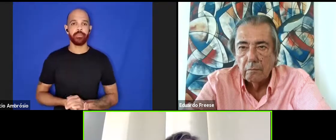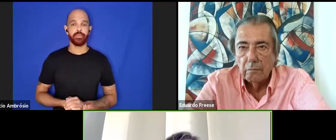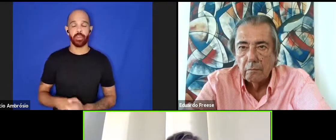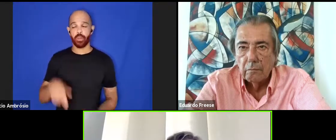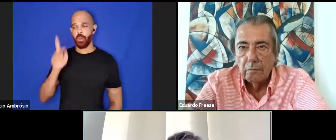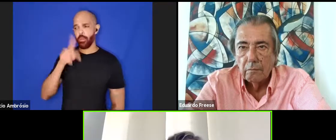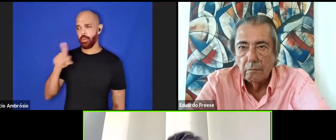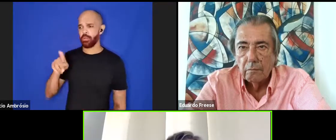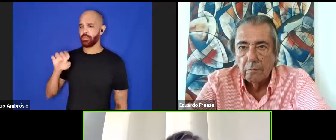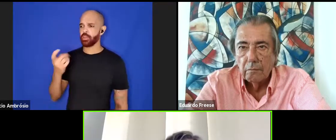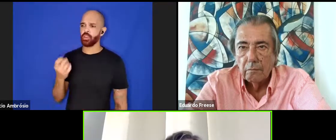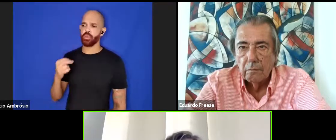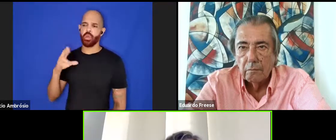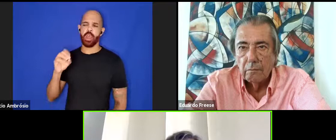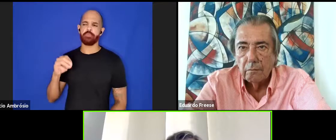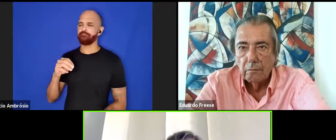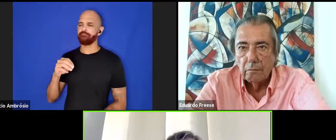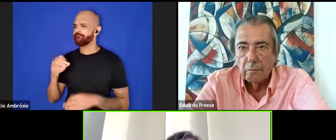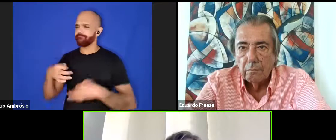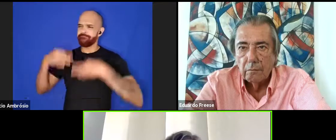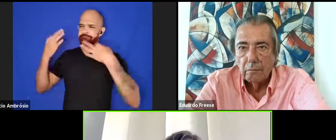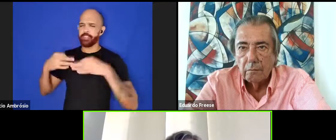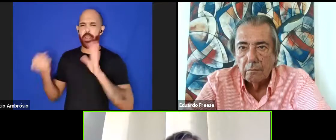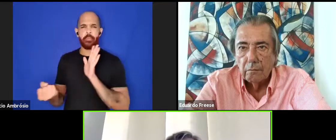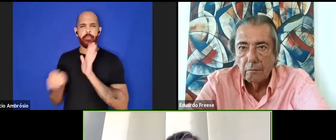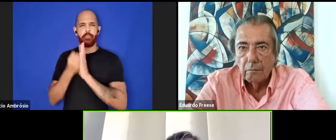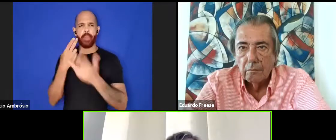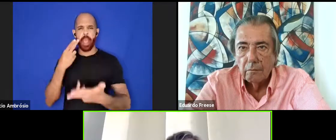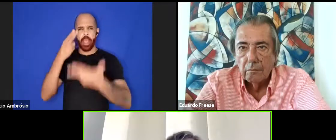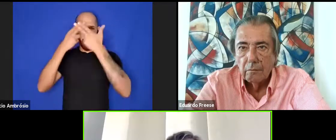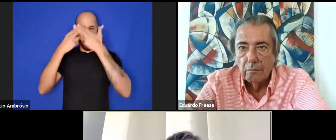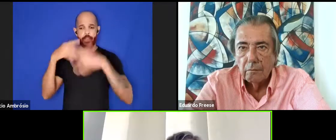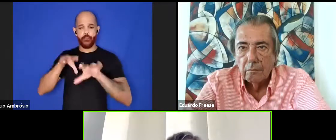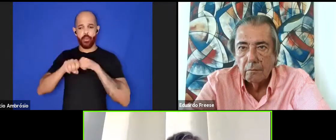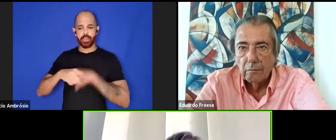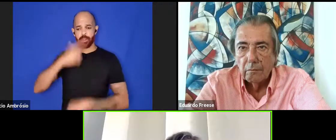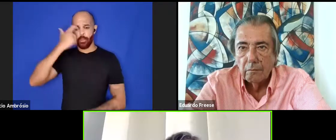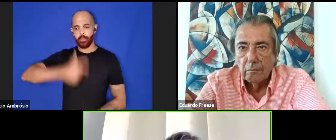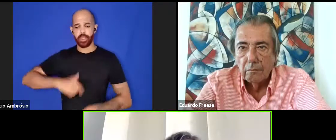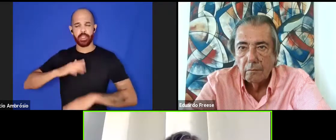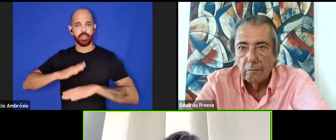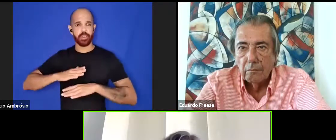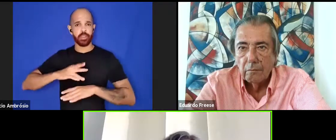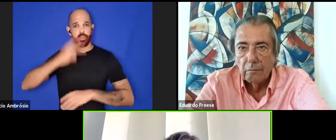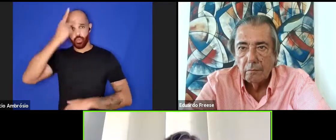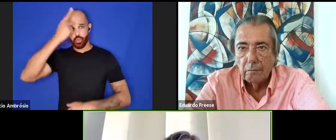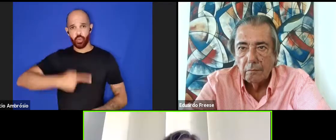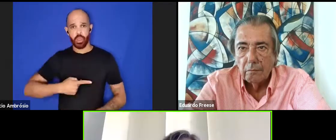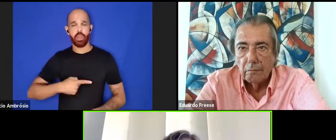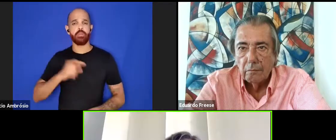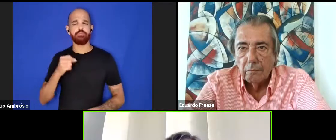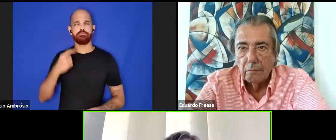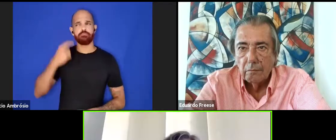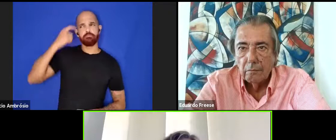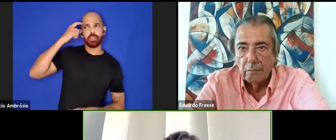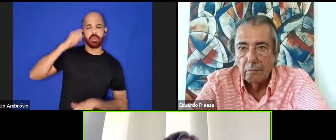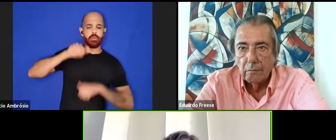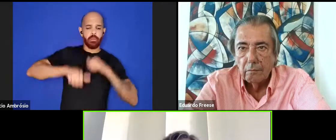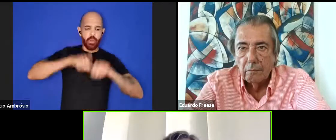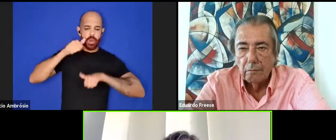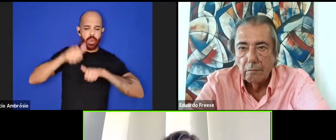um dos mestres mais marcantes da minha formação profissional e pessoal. Foi alguém que me fez repensar a importância do